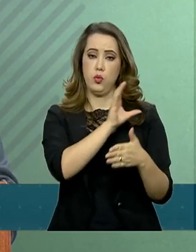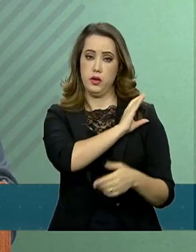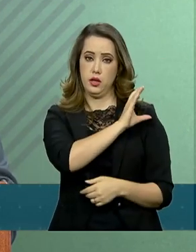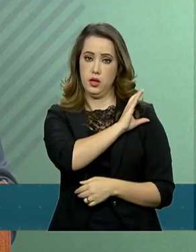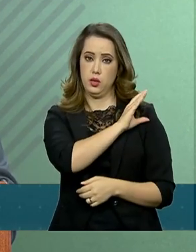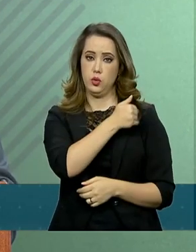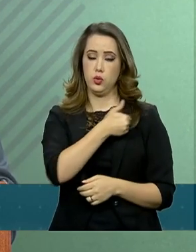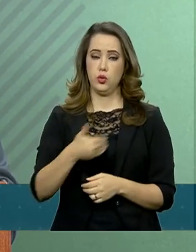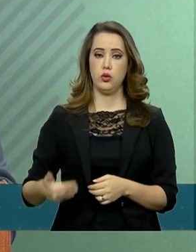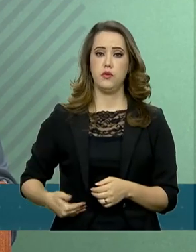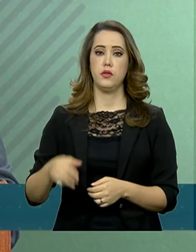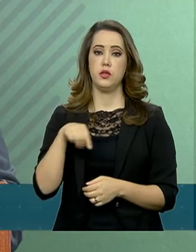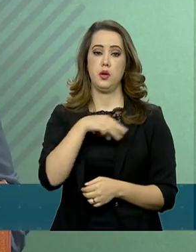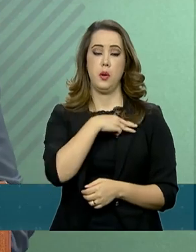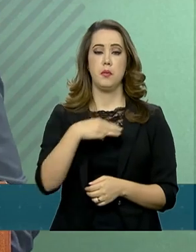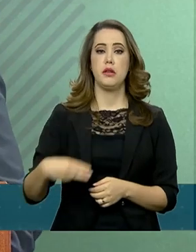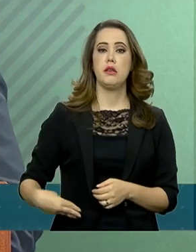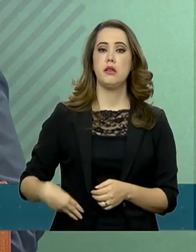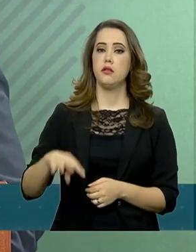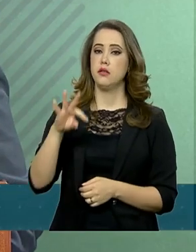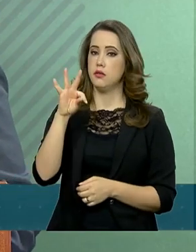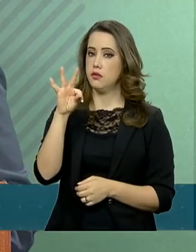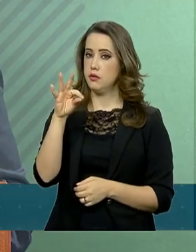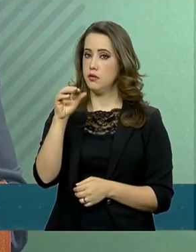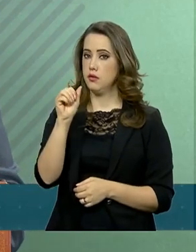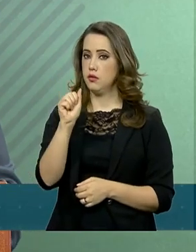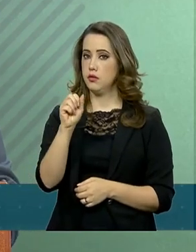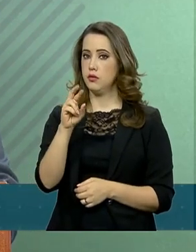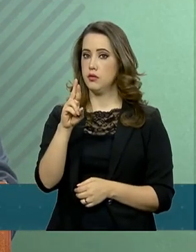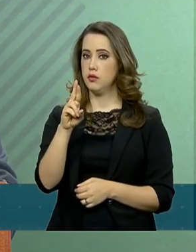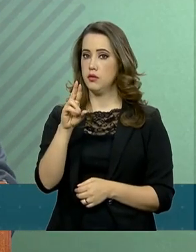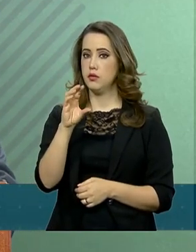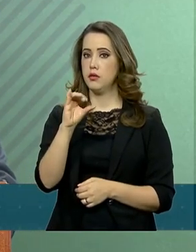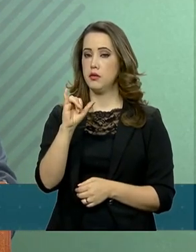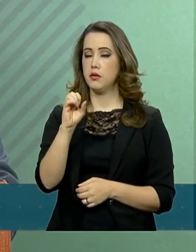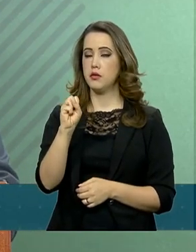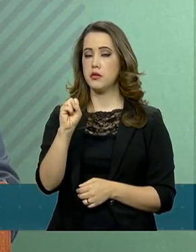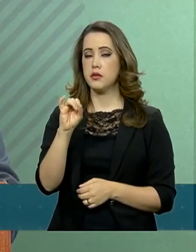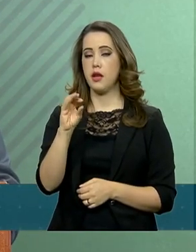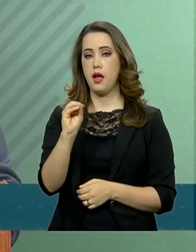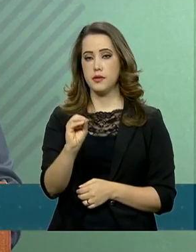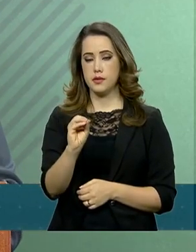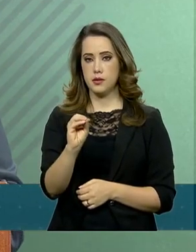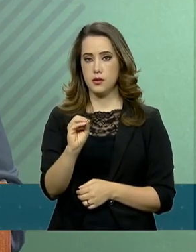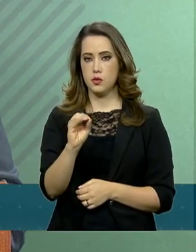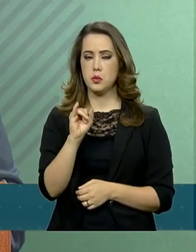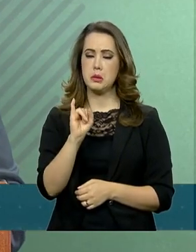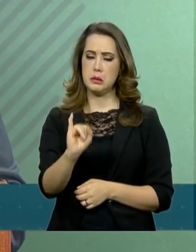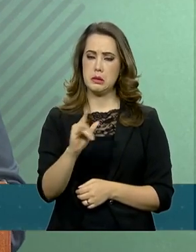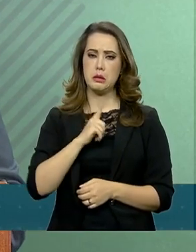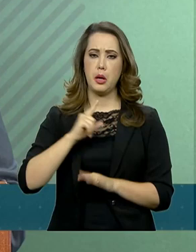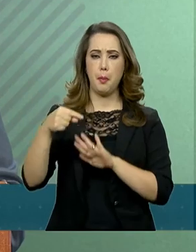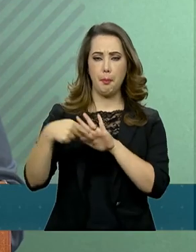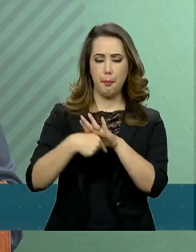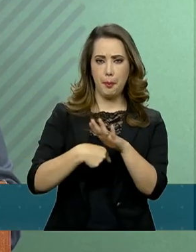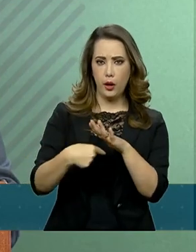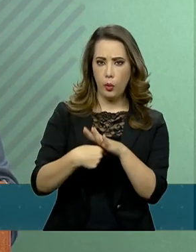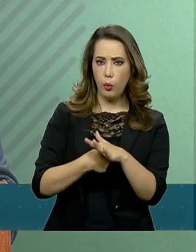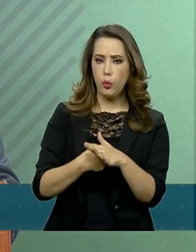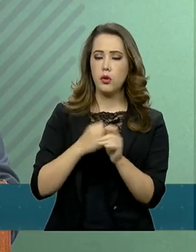é o ministro tarcísio da infra estrutura aquém eventuais perguntas devem ser